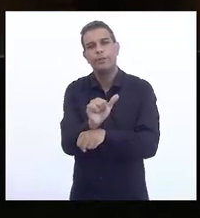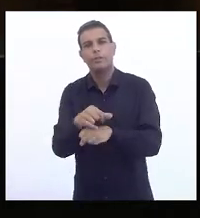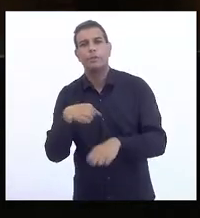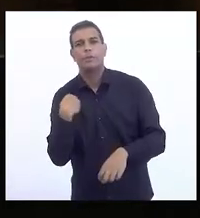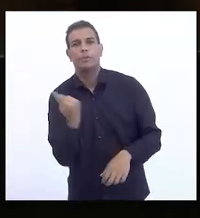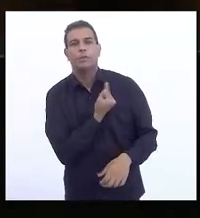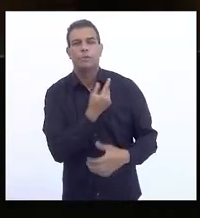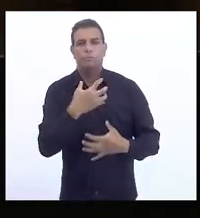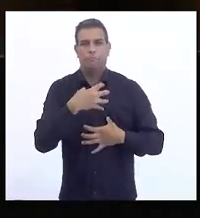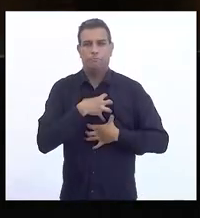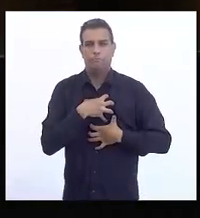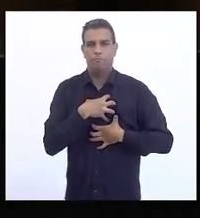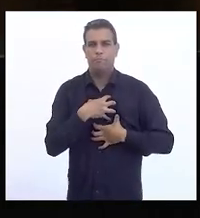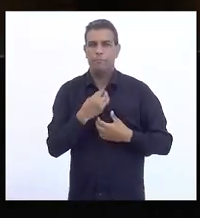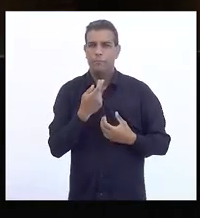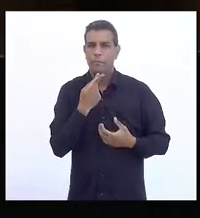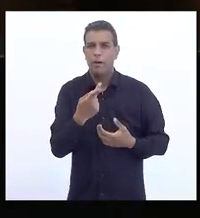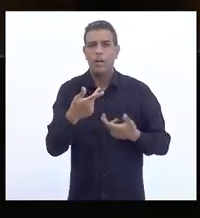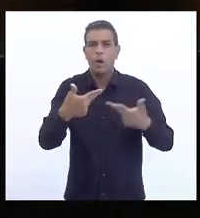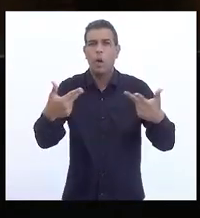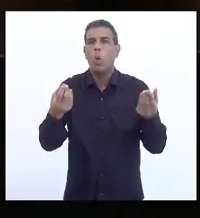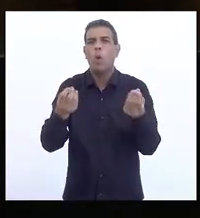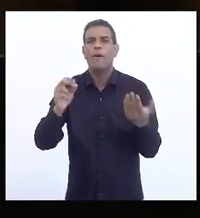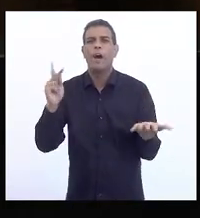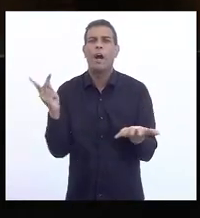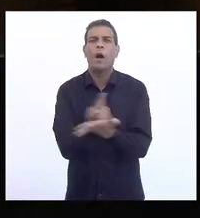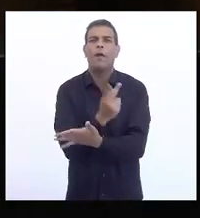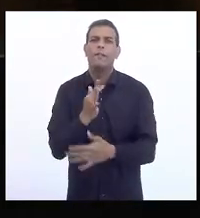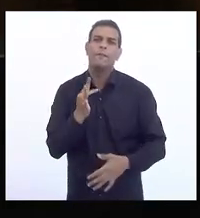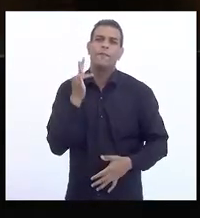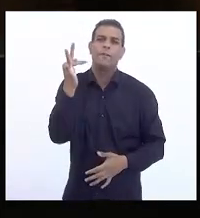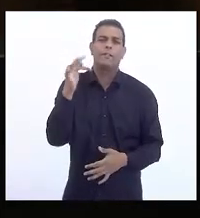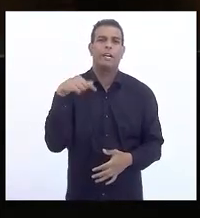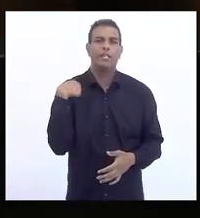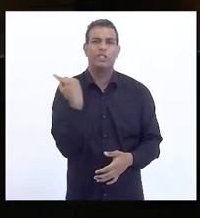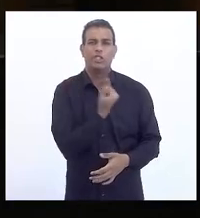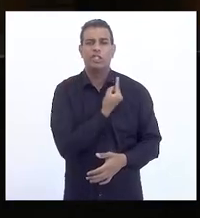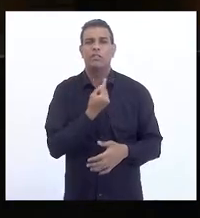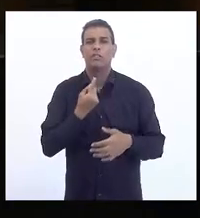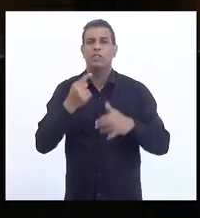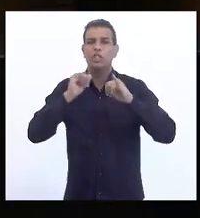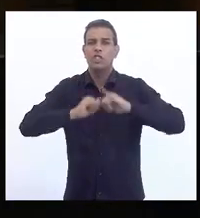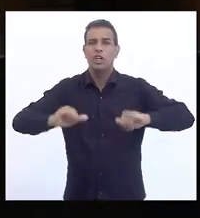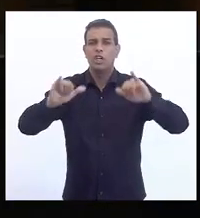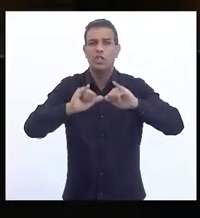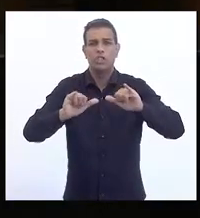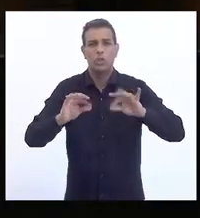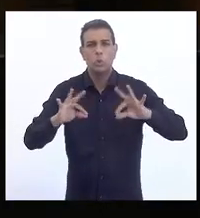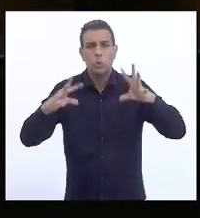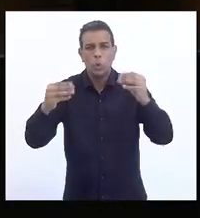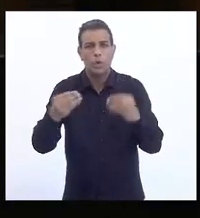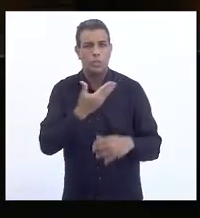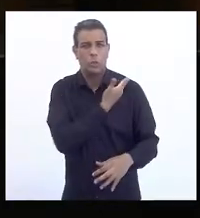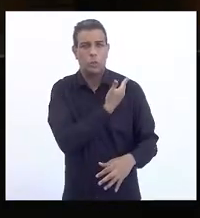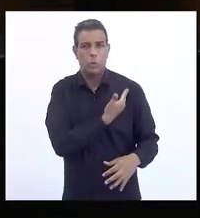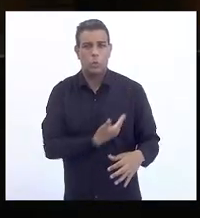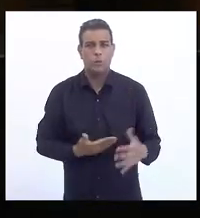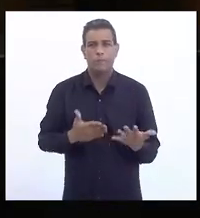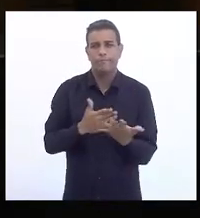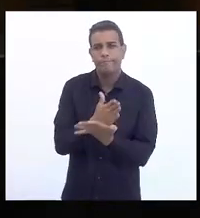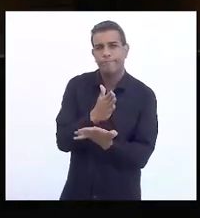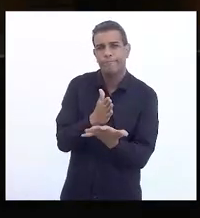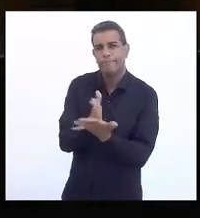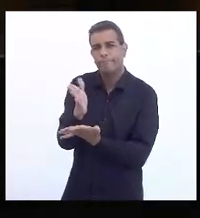de infraestrutura. Eu não estou dizendo do que vai acontecer, elas já estão anunciadas, estão nas ruas. O governo está no interior, o governo